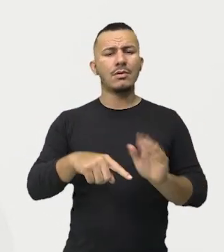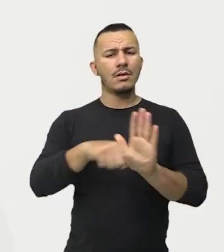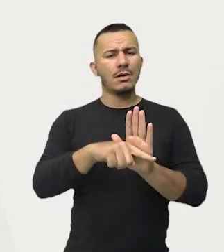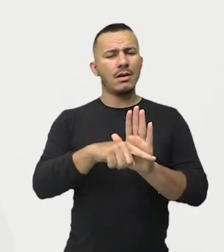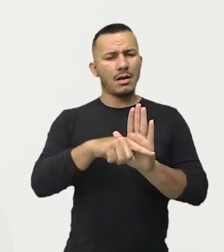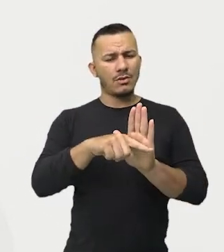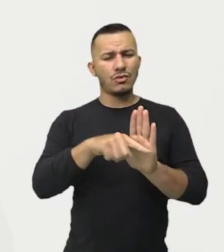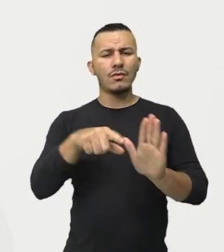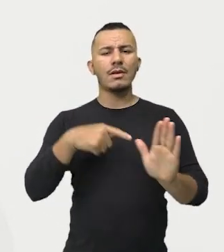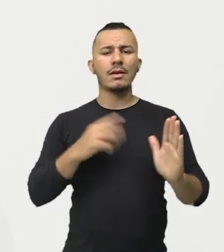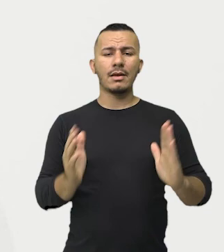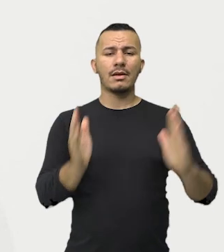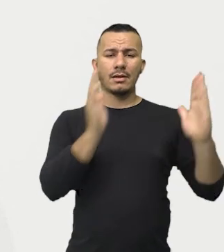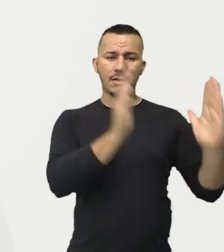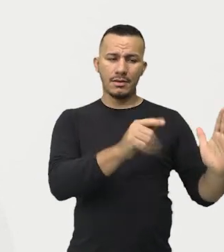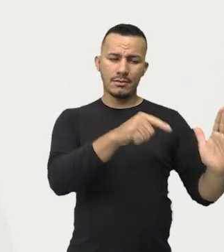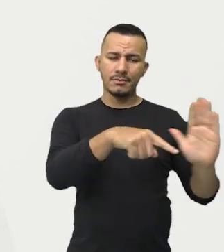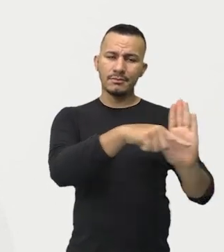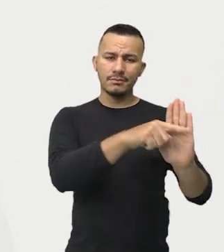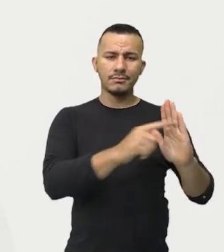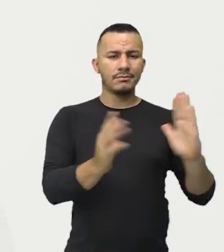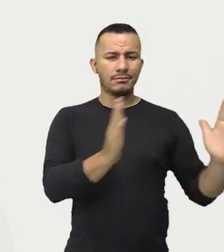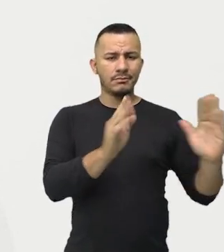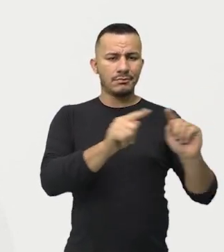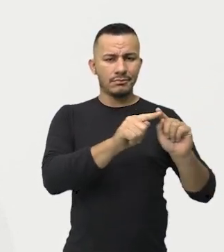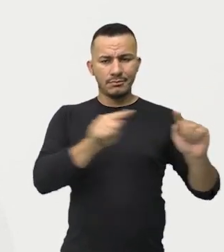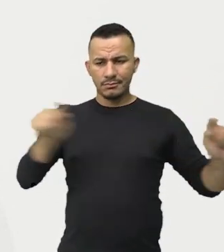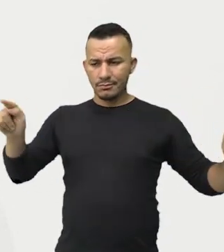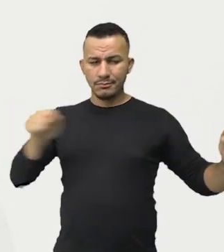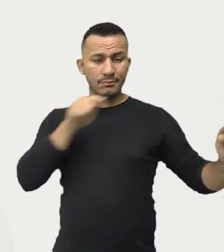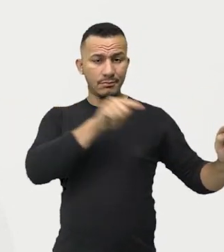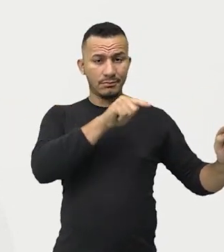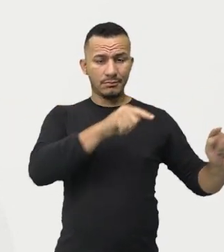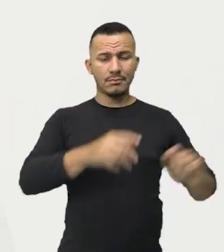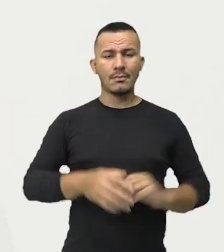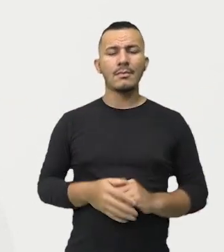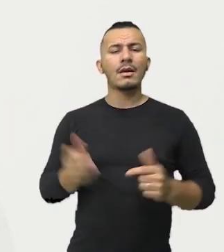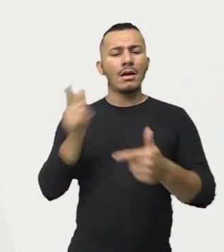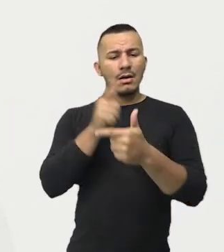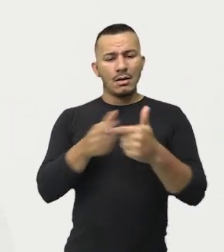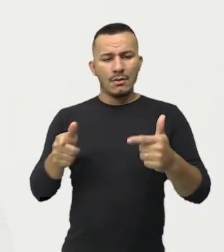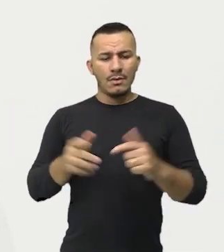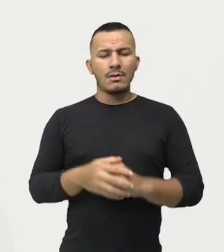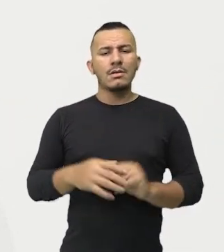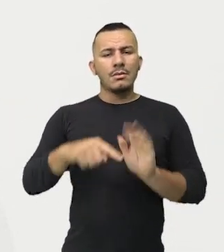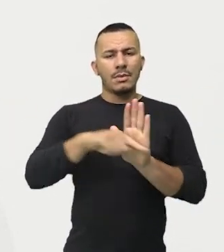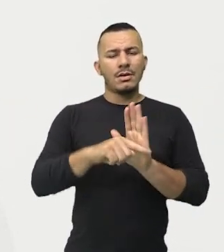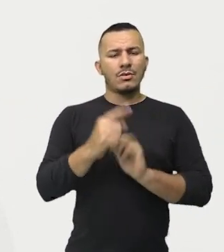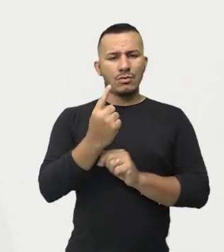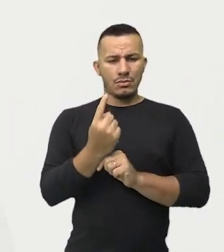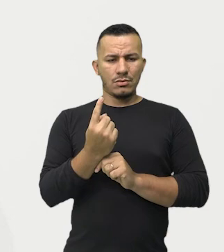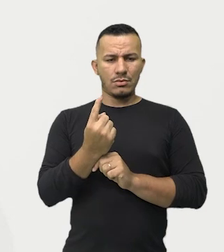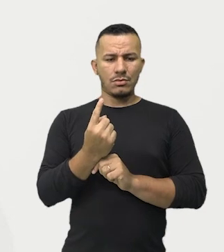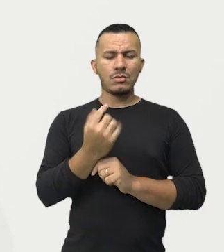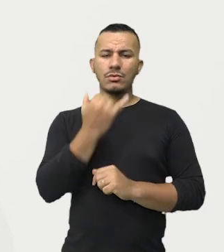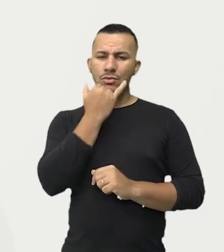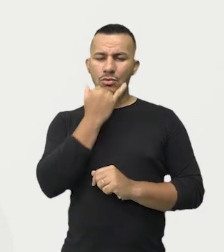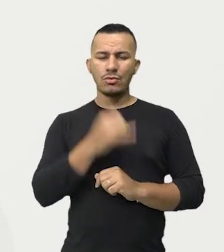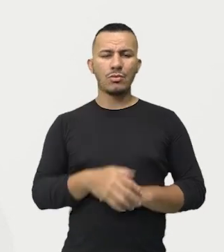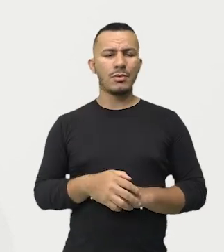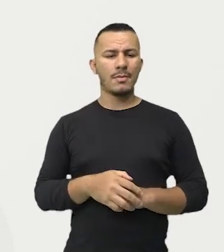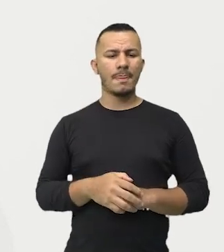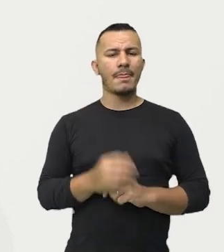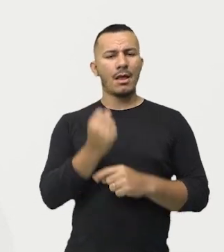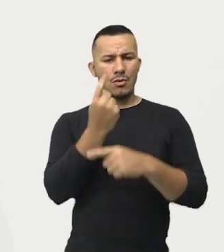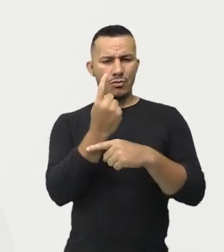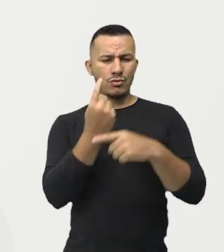número deve estar na parte negativa da reta, tá bom? E a gente vai dividir, ó. Menos 1. Perdão, dividir primeiro 1